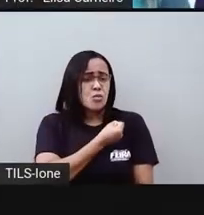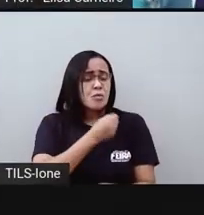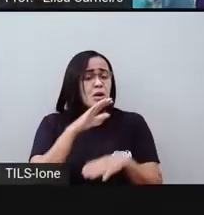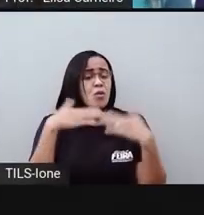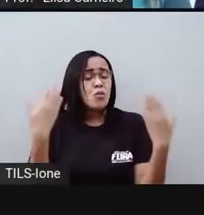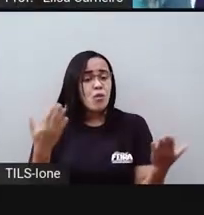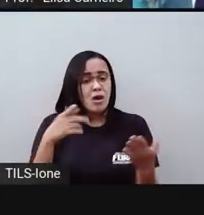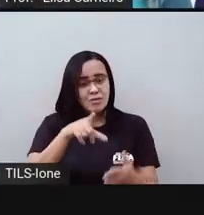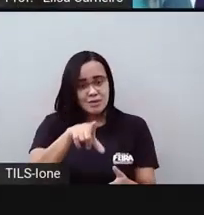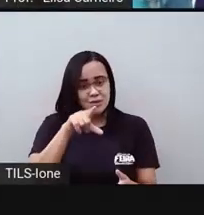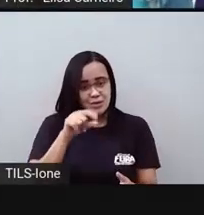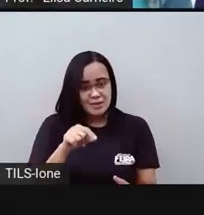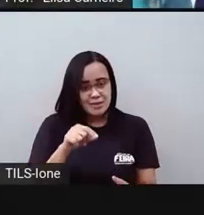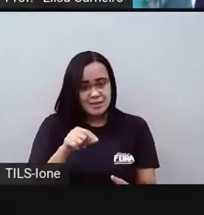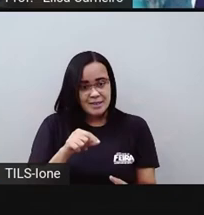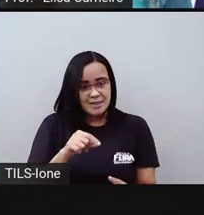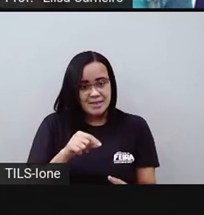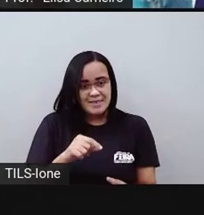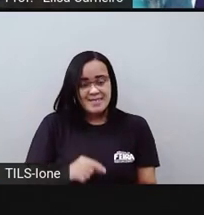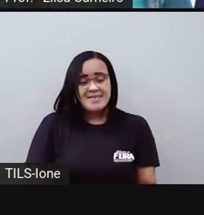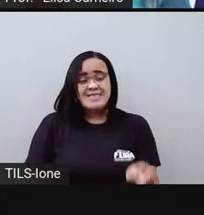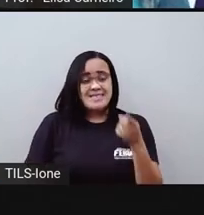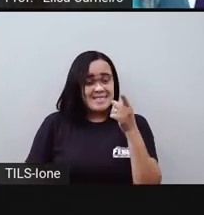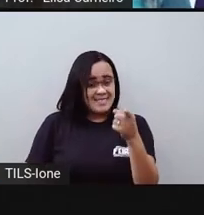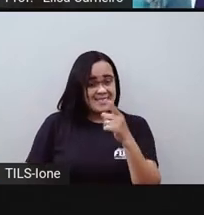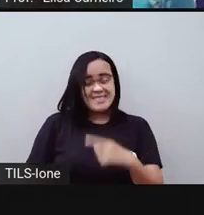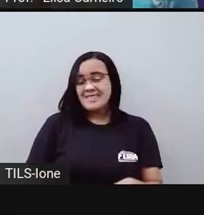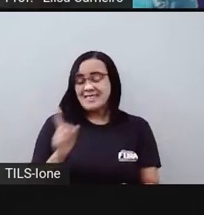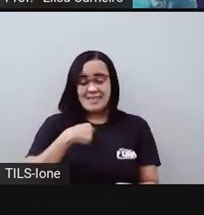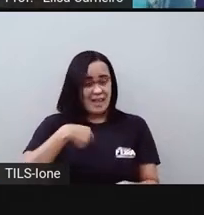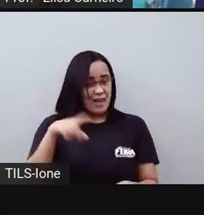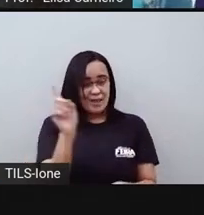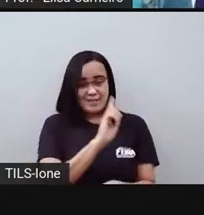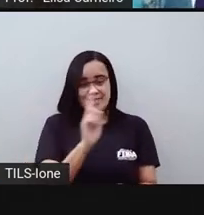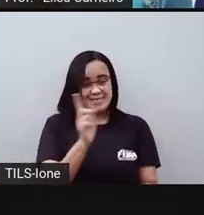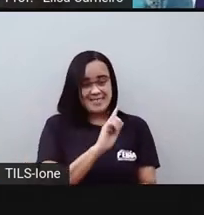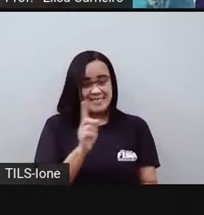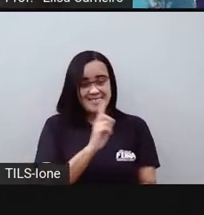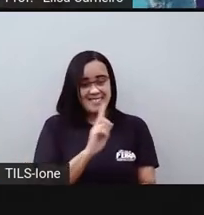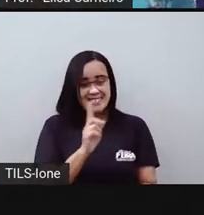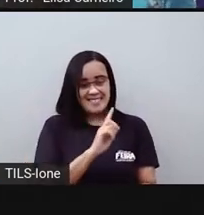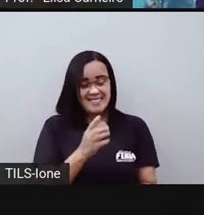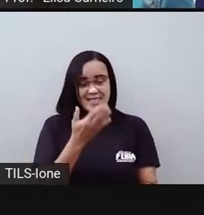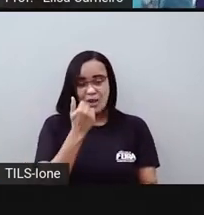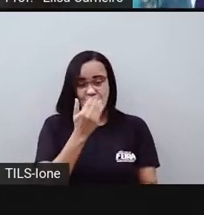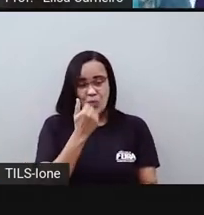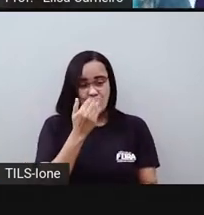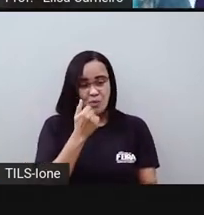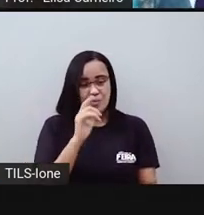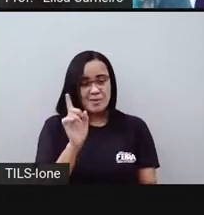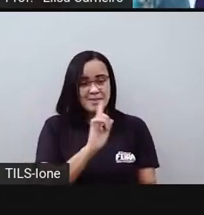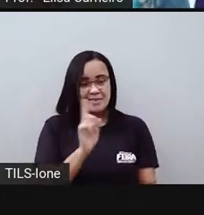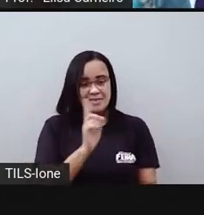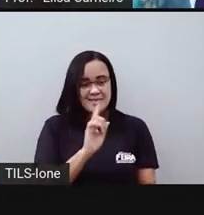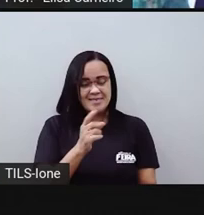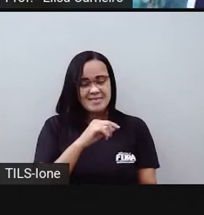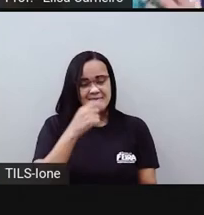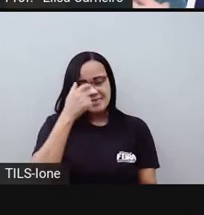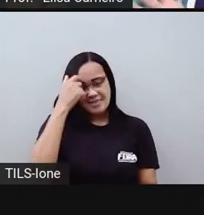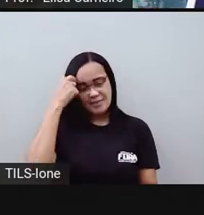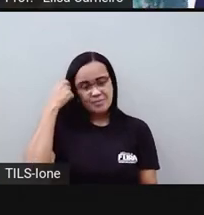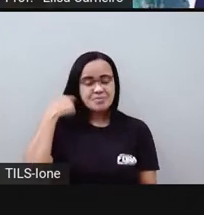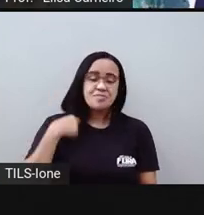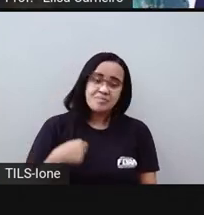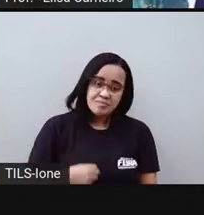não fui eu que comi o biscoito. Não fui eu você que comi não pegou o biscoito, não foi você? Eu